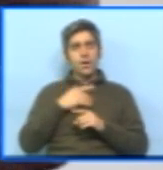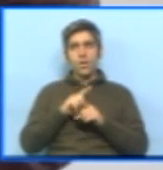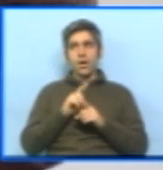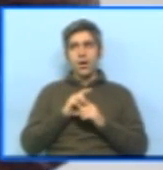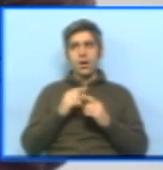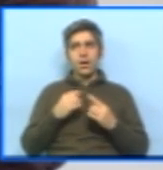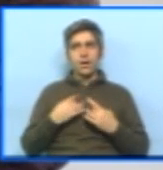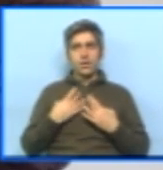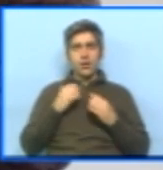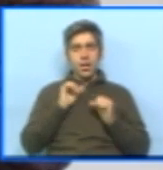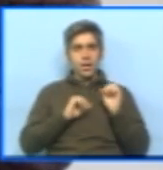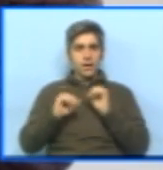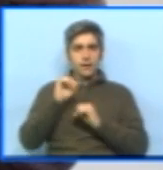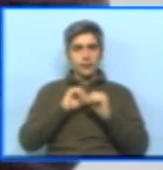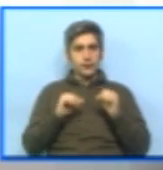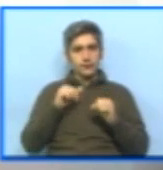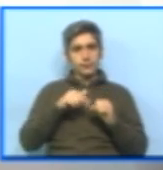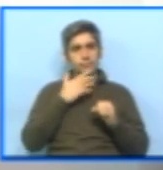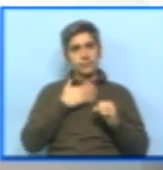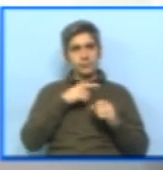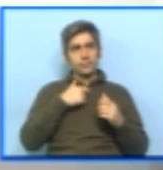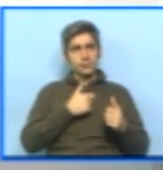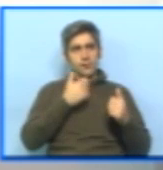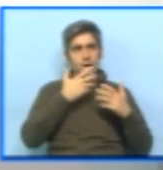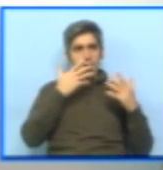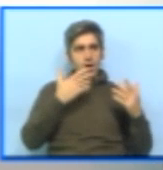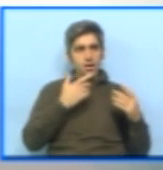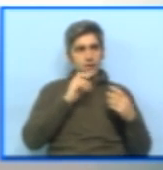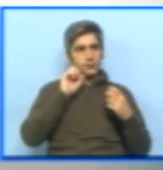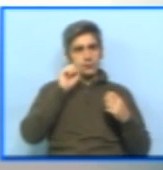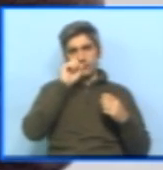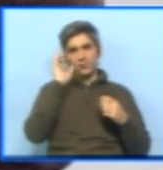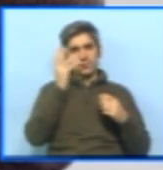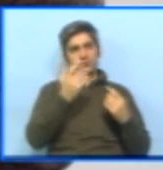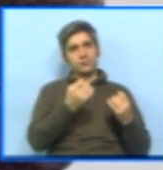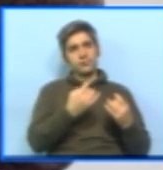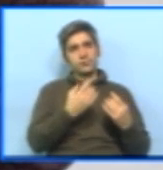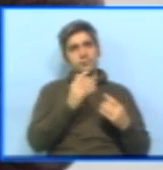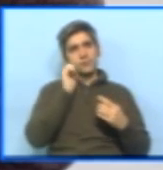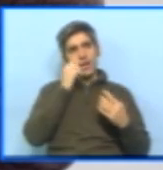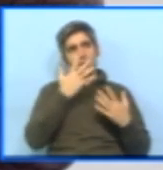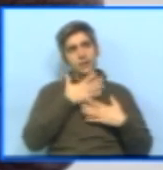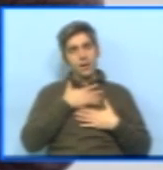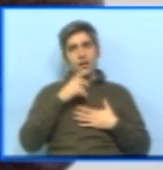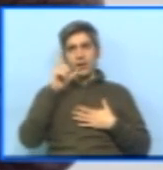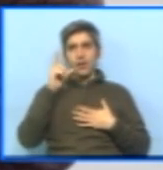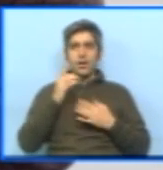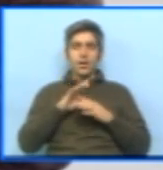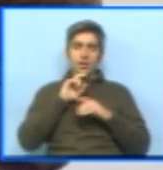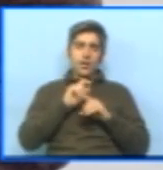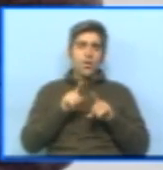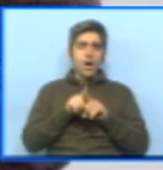até fisicamente das toxinas ganhas na grande cidade. Mas mais do que isso, foi